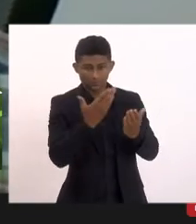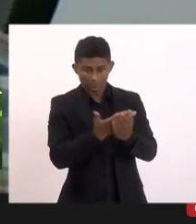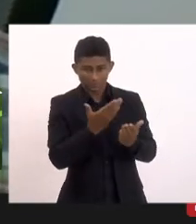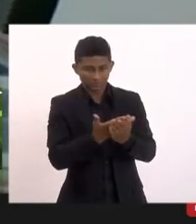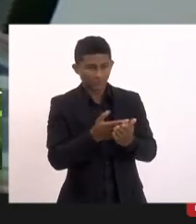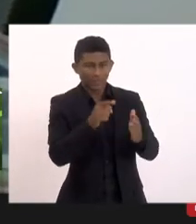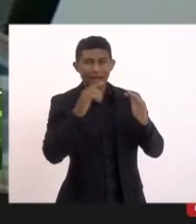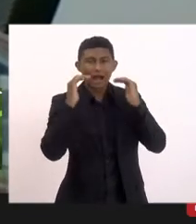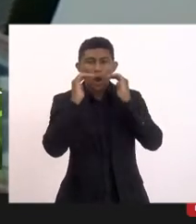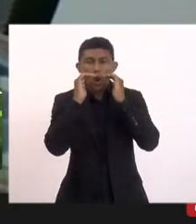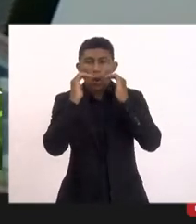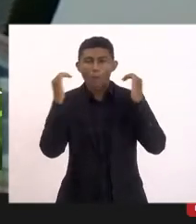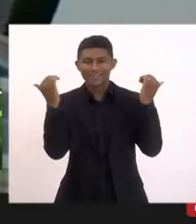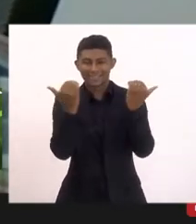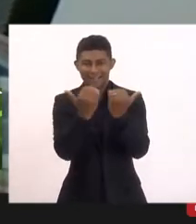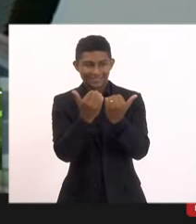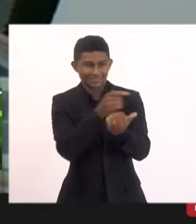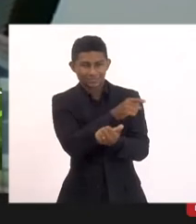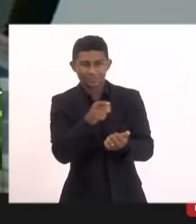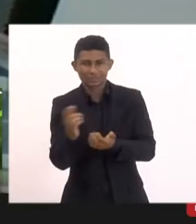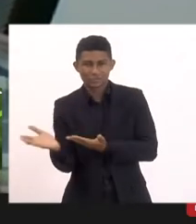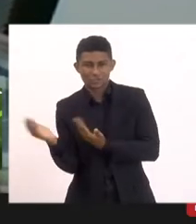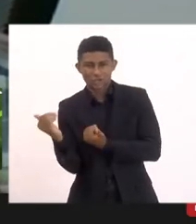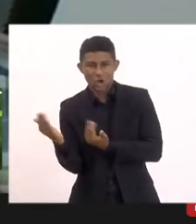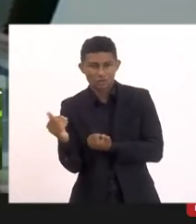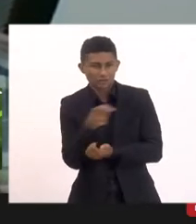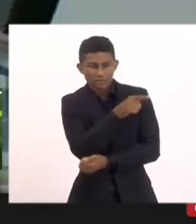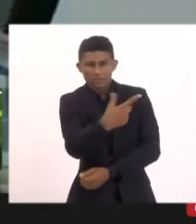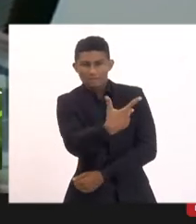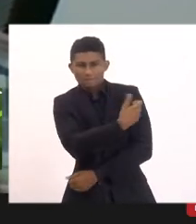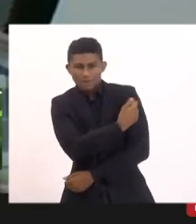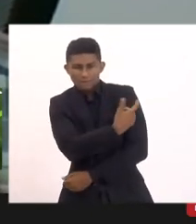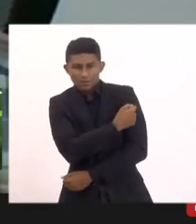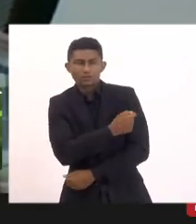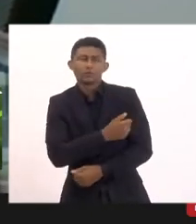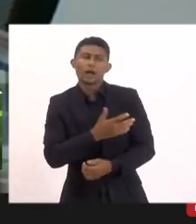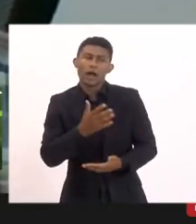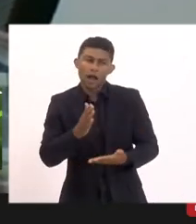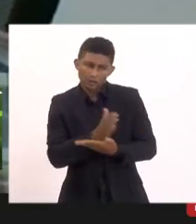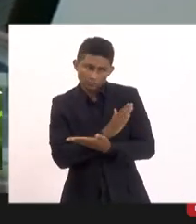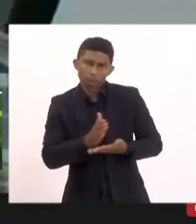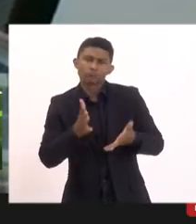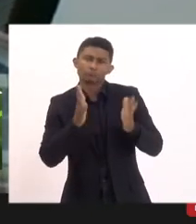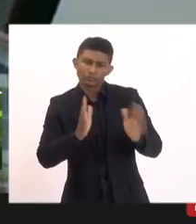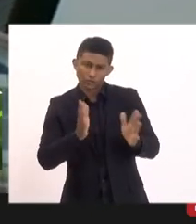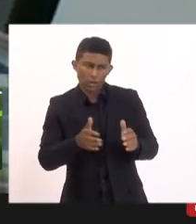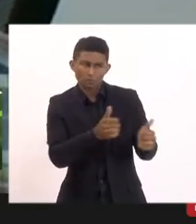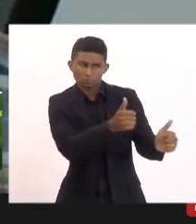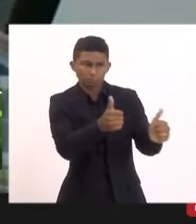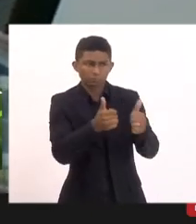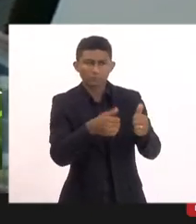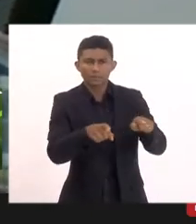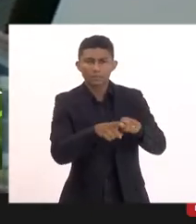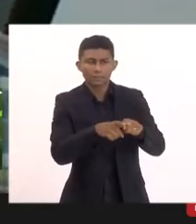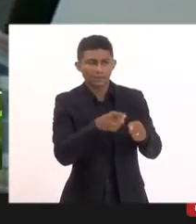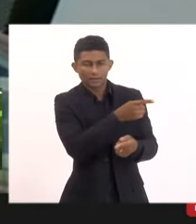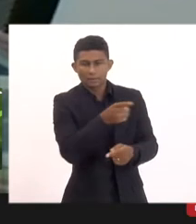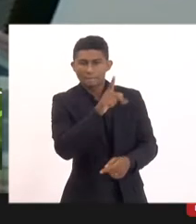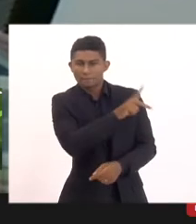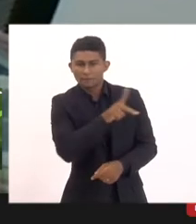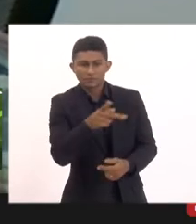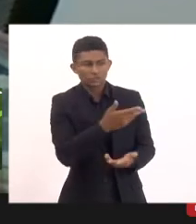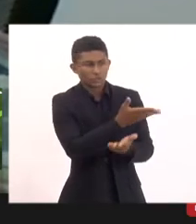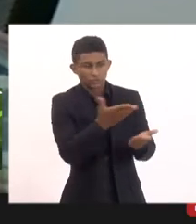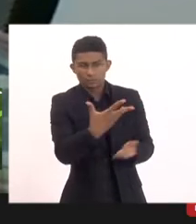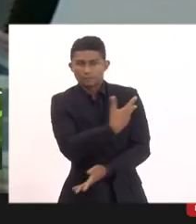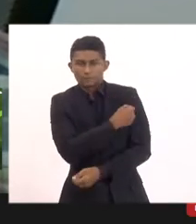os adolescentes, né? Profissionais estão bem vacinados, mas a gente ainda precisa avançar na